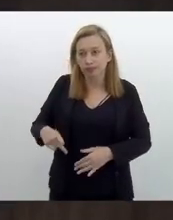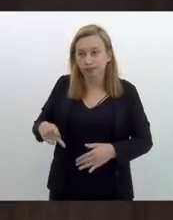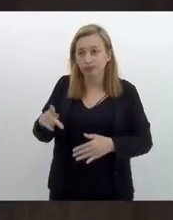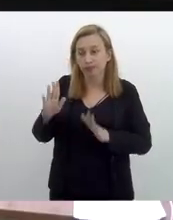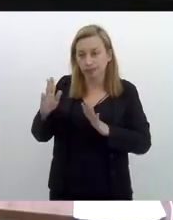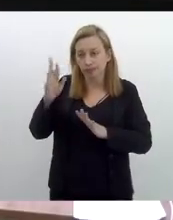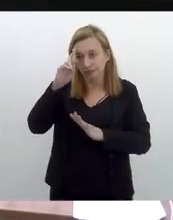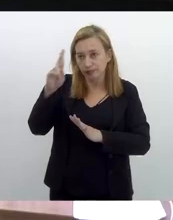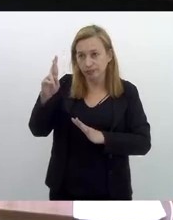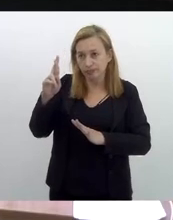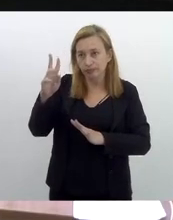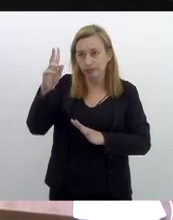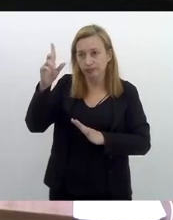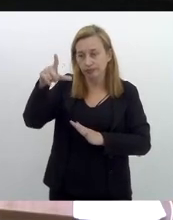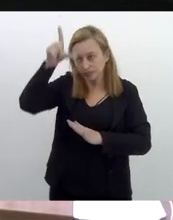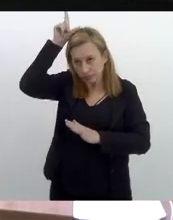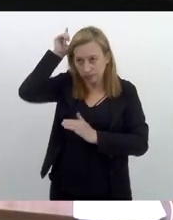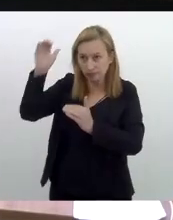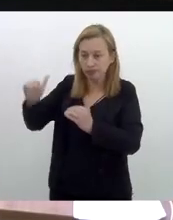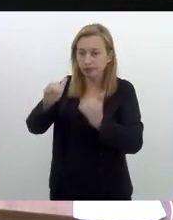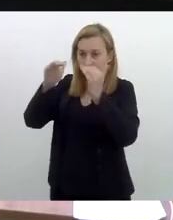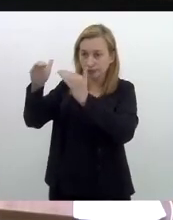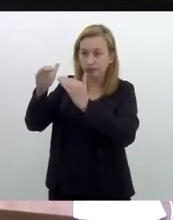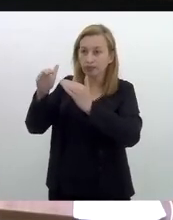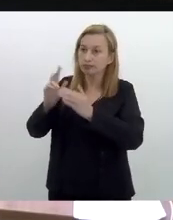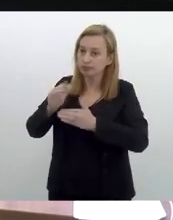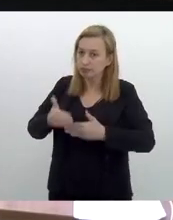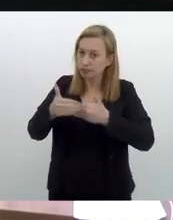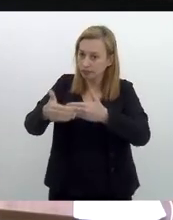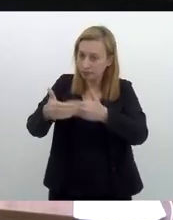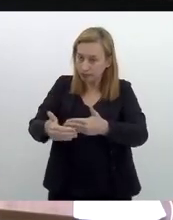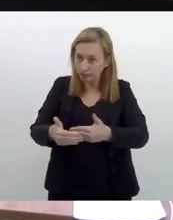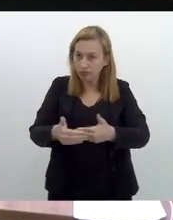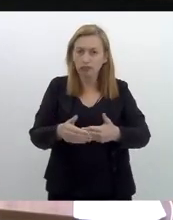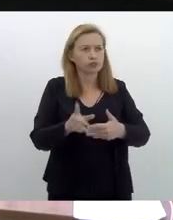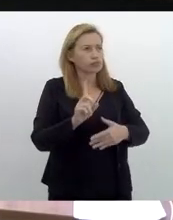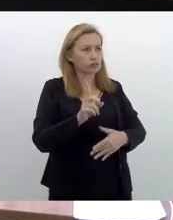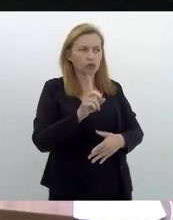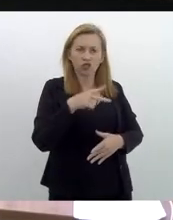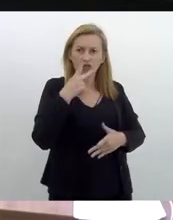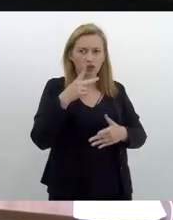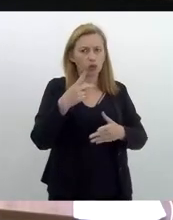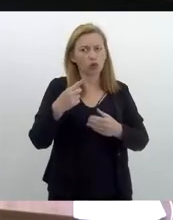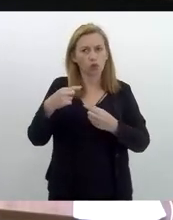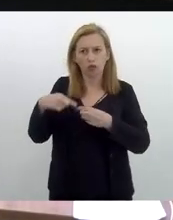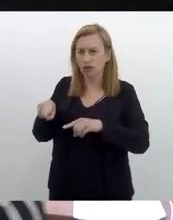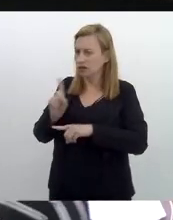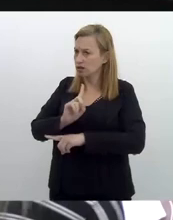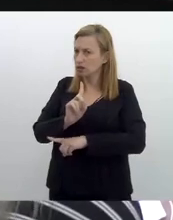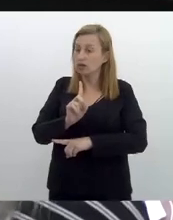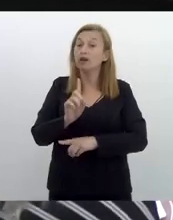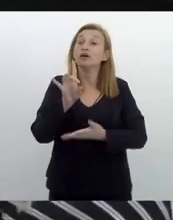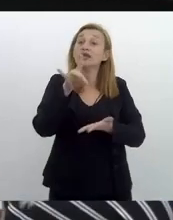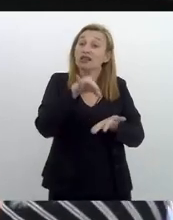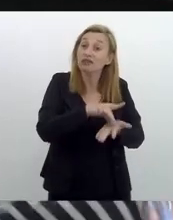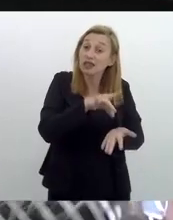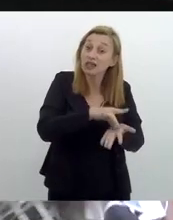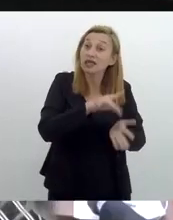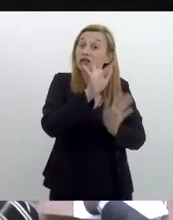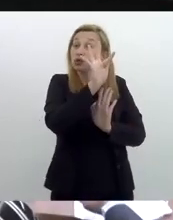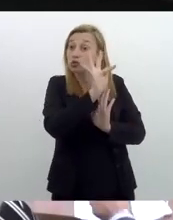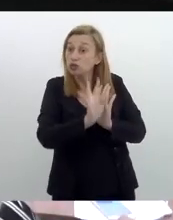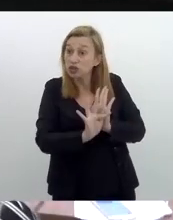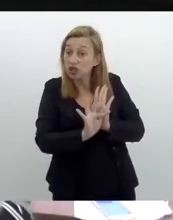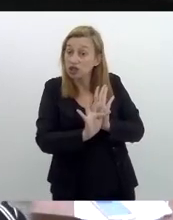que a gente avançou muito muito não estou dizendo ao contrário então mas mas a verdade que o texto